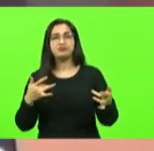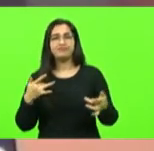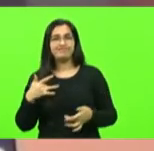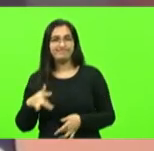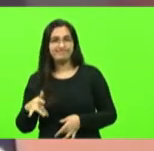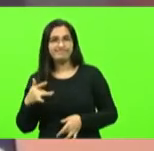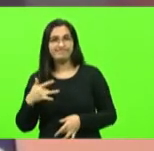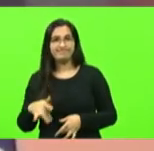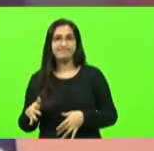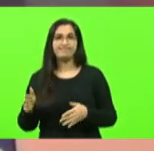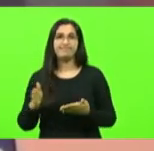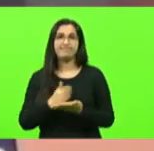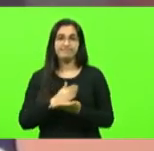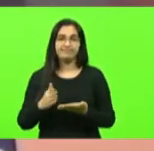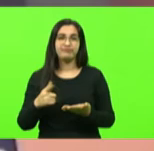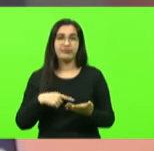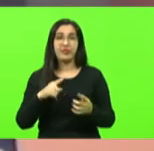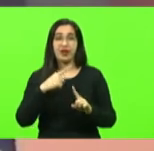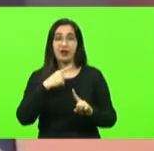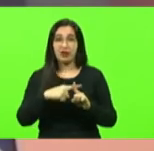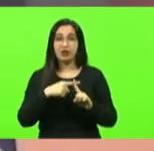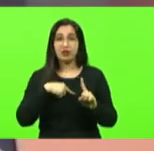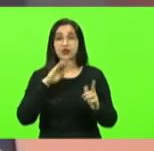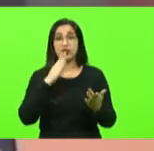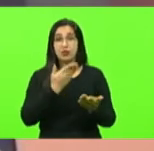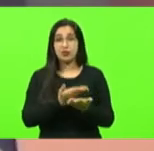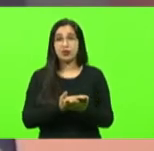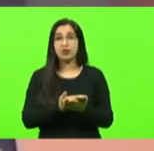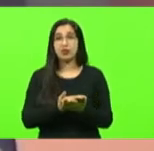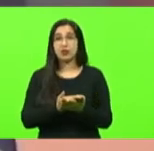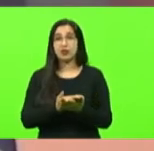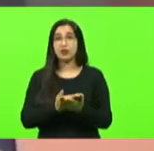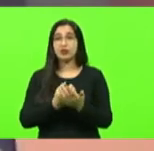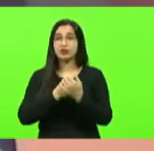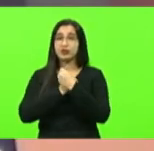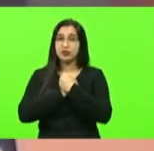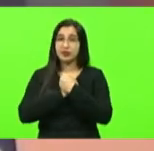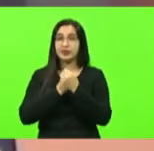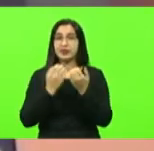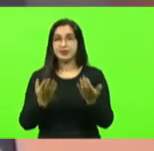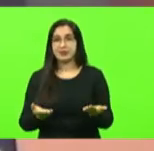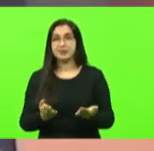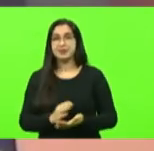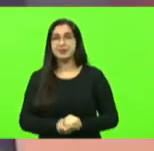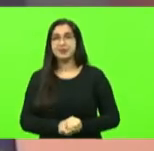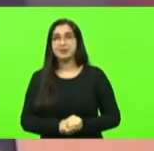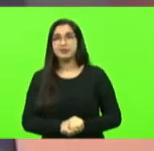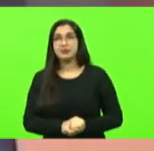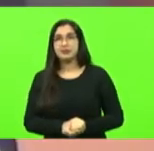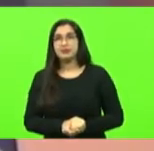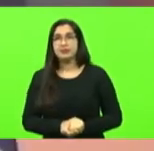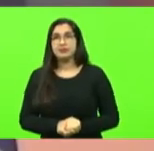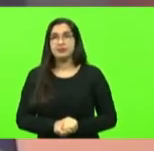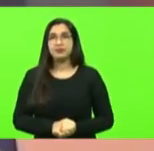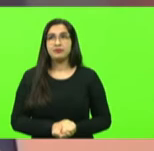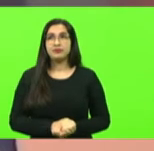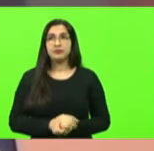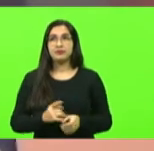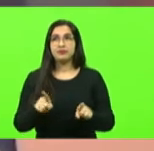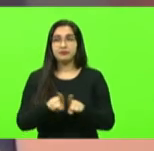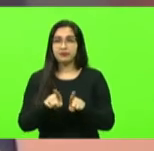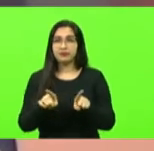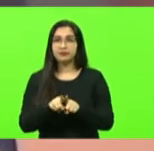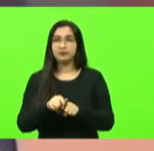Então, essa é a igreja, né, que eu acredito, e leve nosso abraço também. O Jandir, que falou em nome da